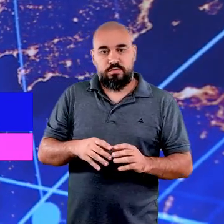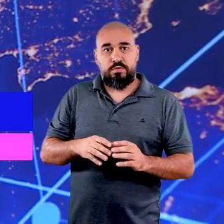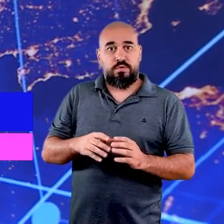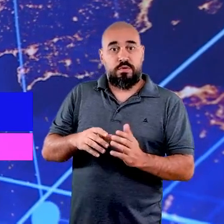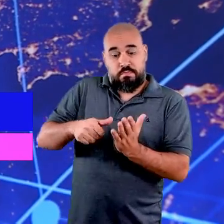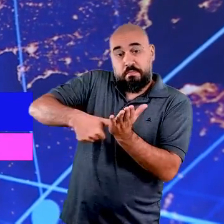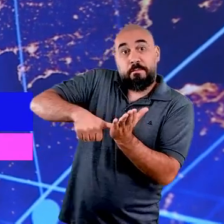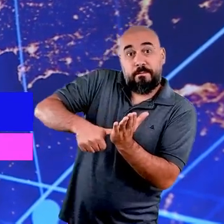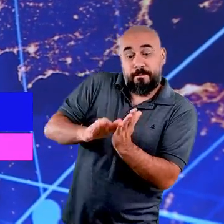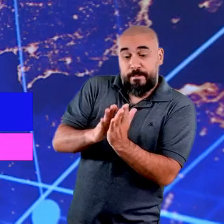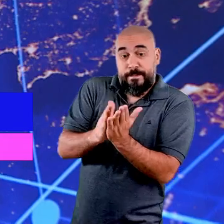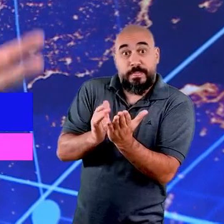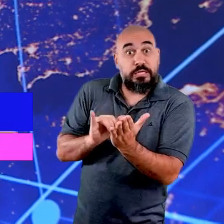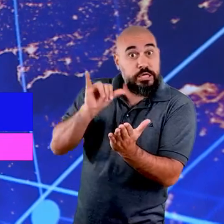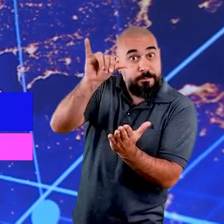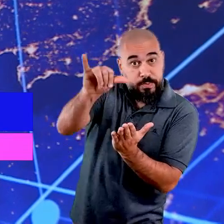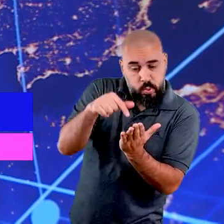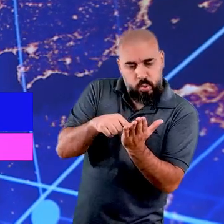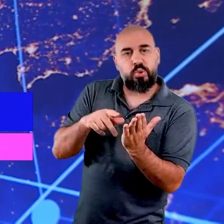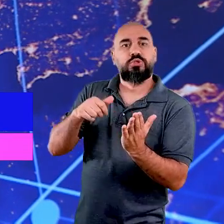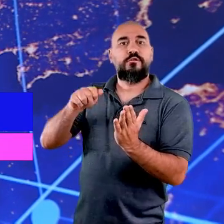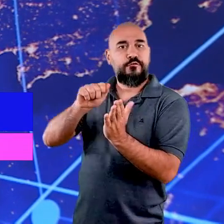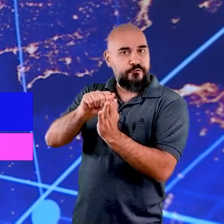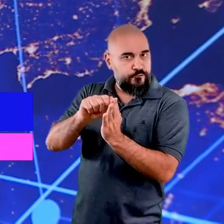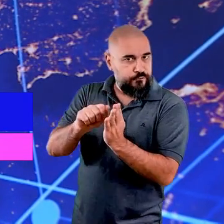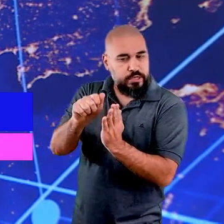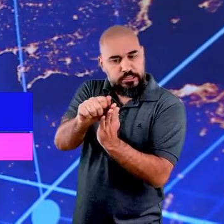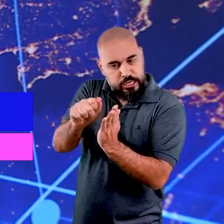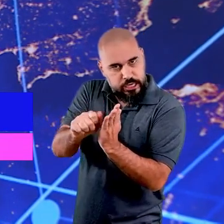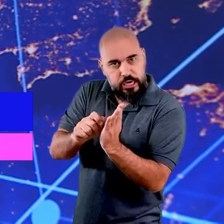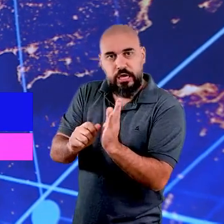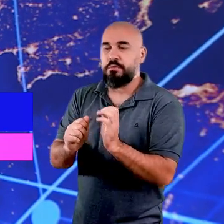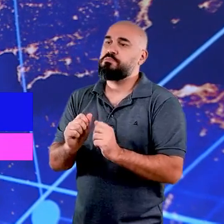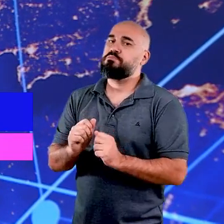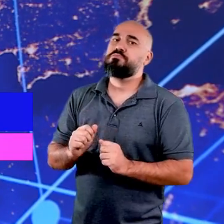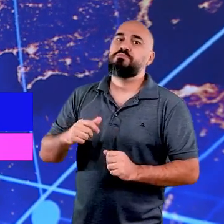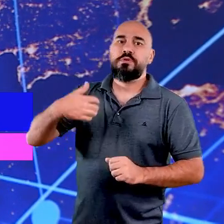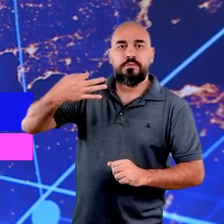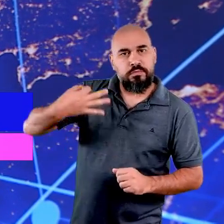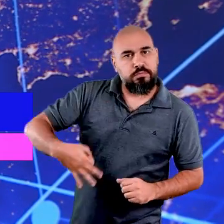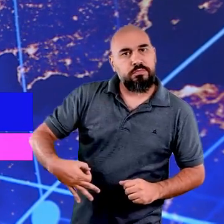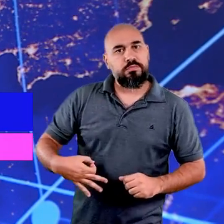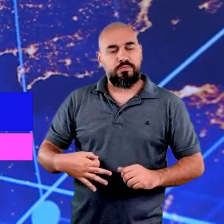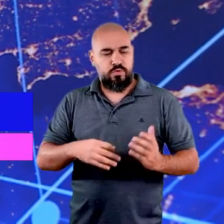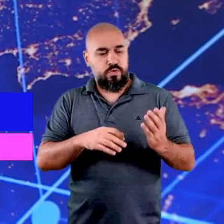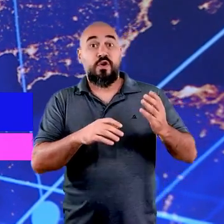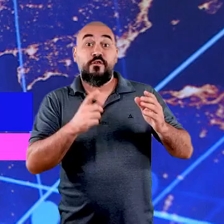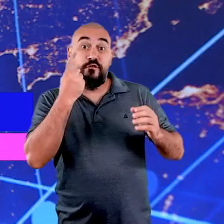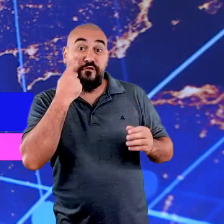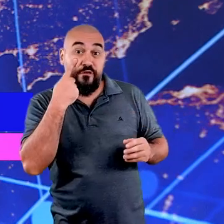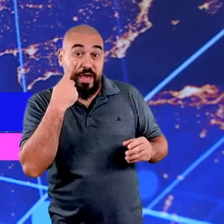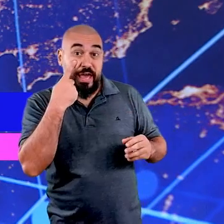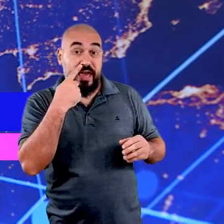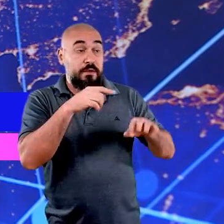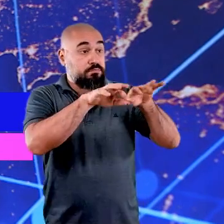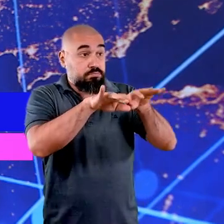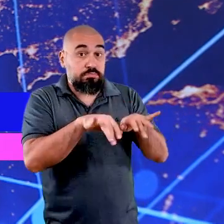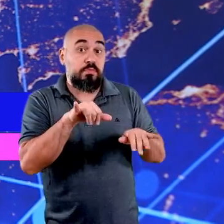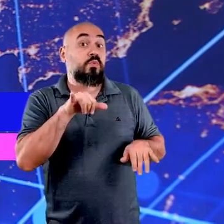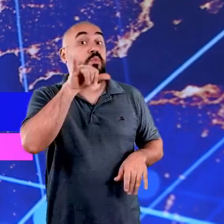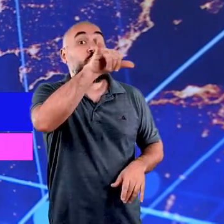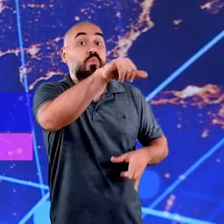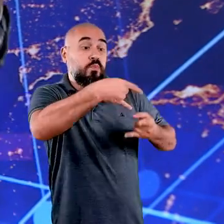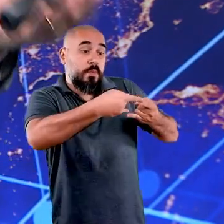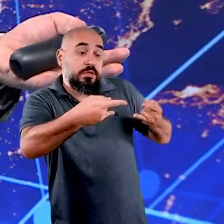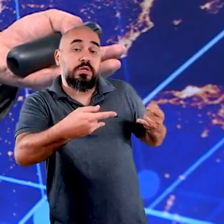reservar um hotel, encontrar um itinerário para passear pelo Japão. Então, quando eu começo a agir dessa forma, eu estou de